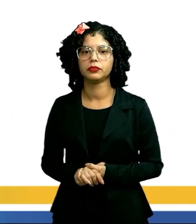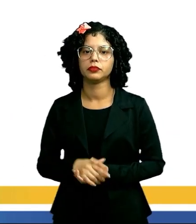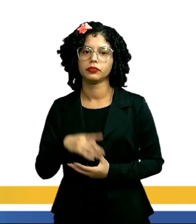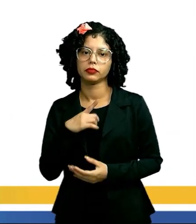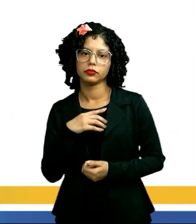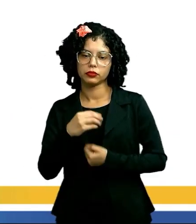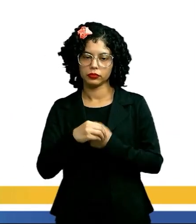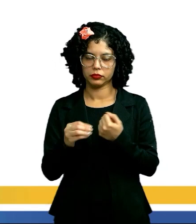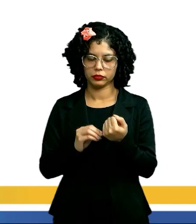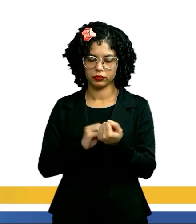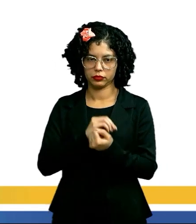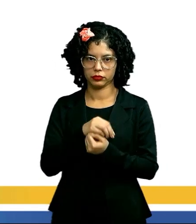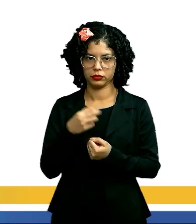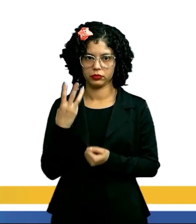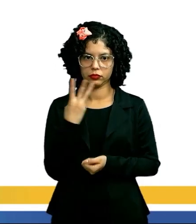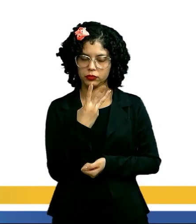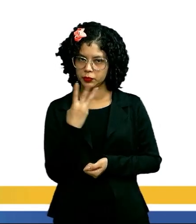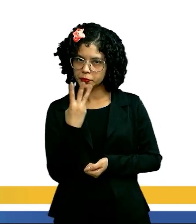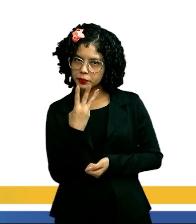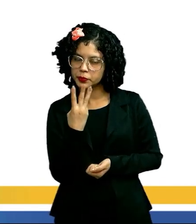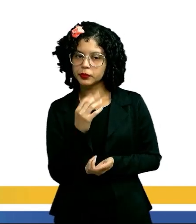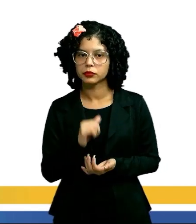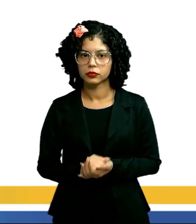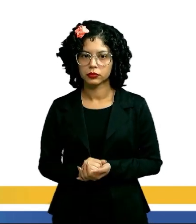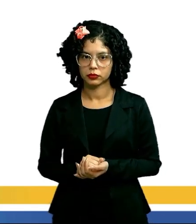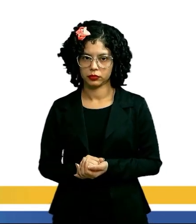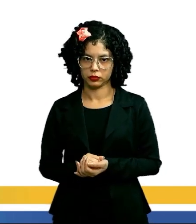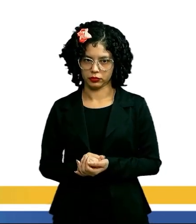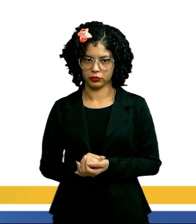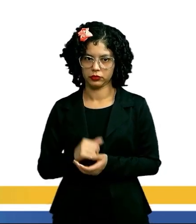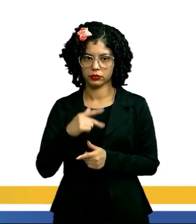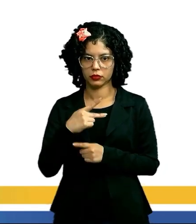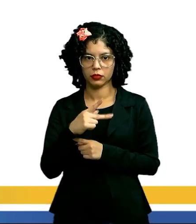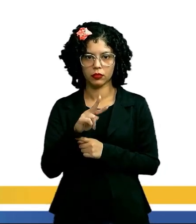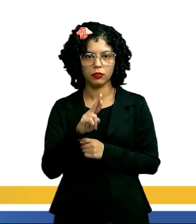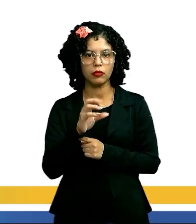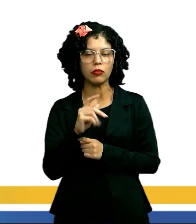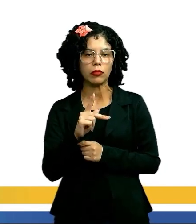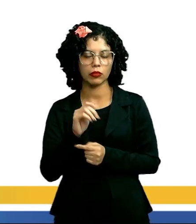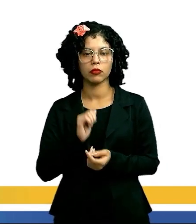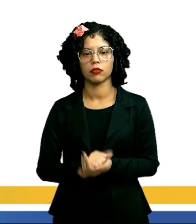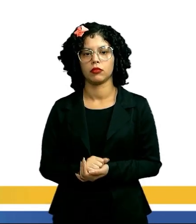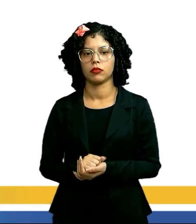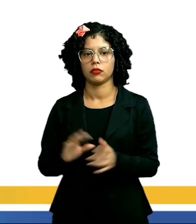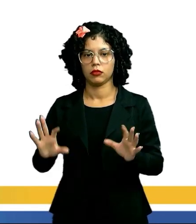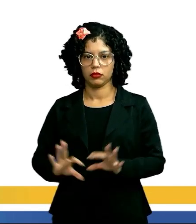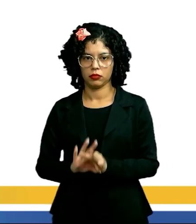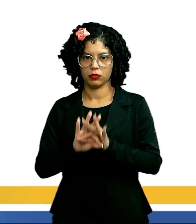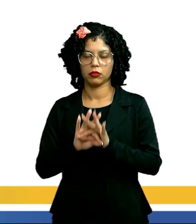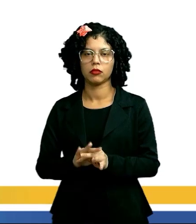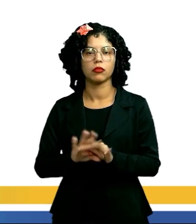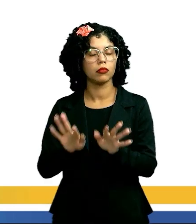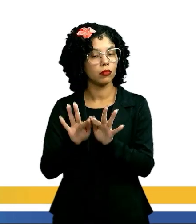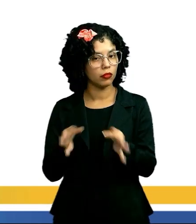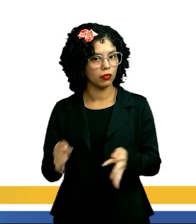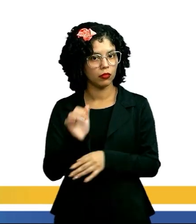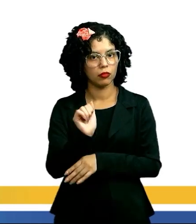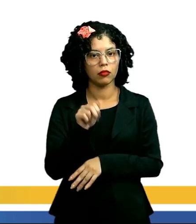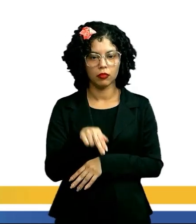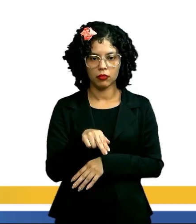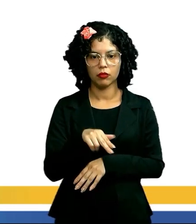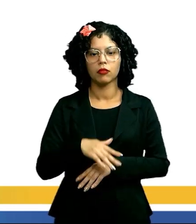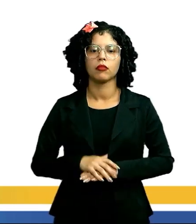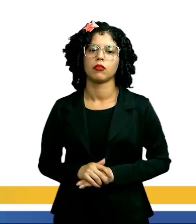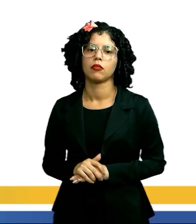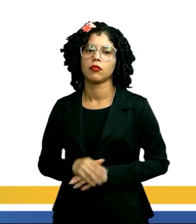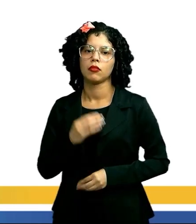uma molécula lá em cima com 3 átomos de carbono, então vou usar o prefixo prop. A ligação entre esses carbonos é simples, então é